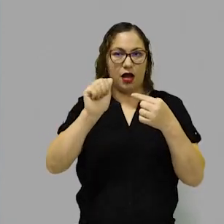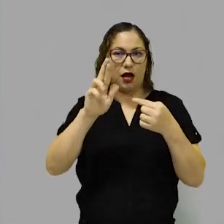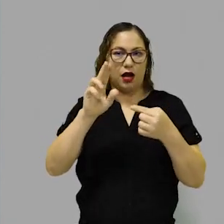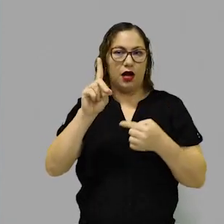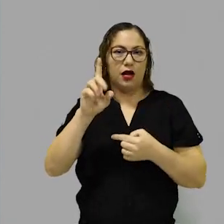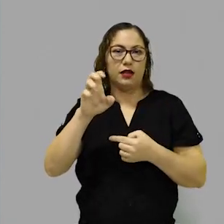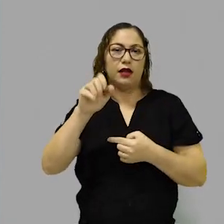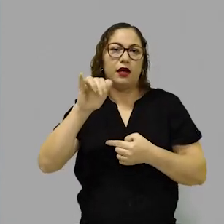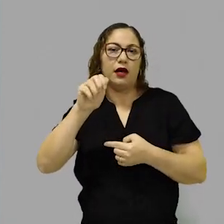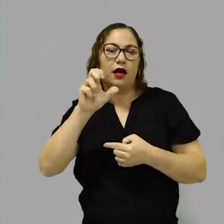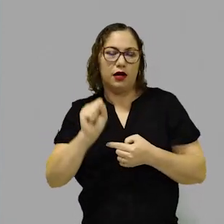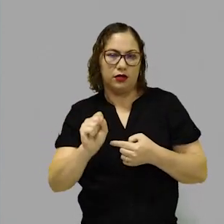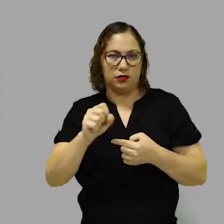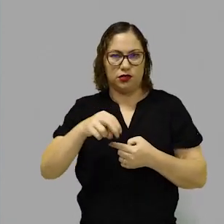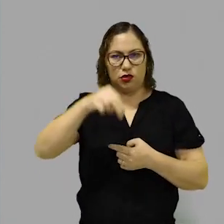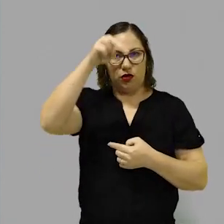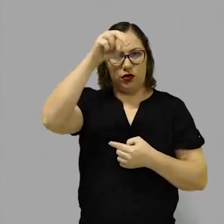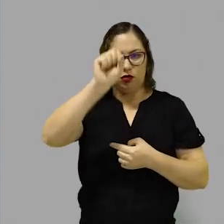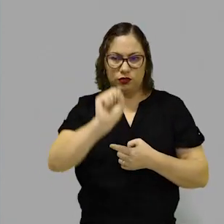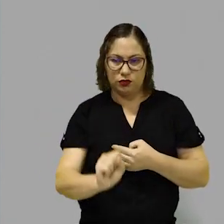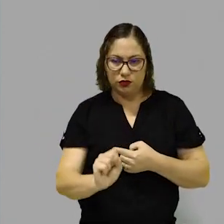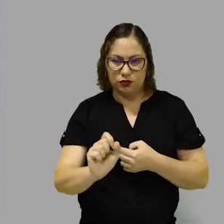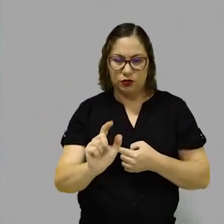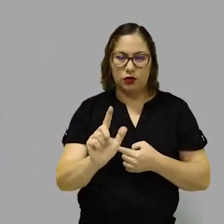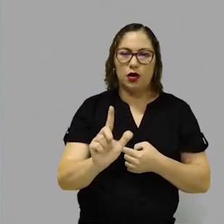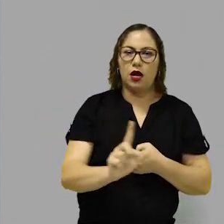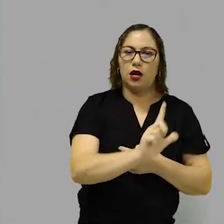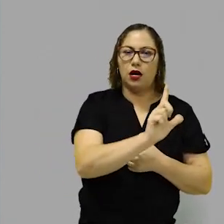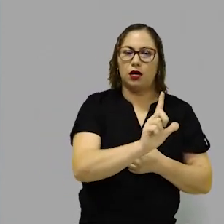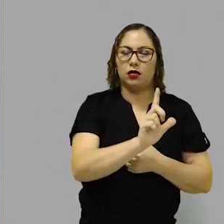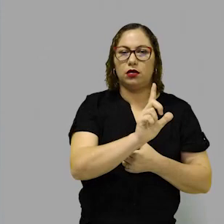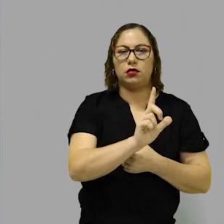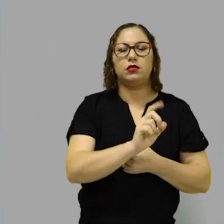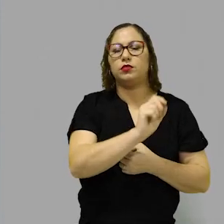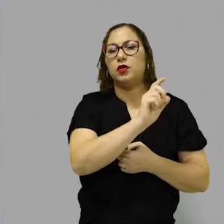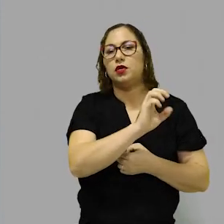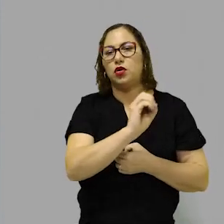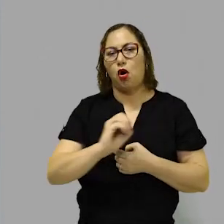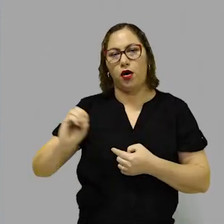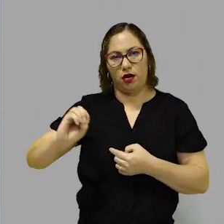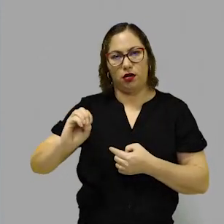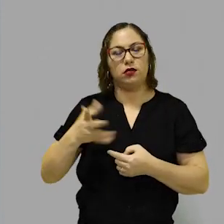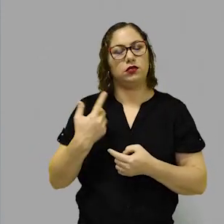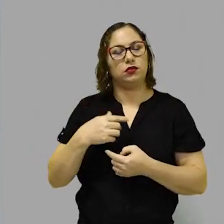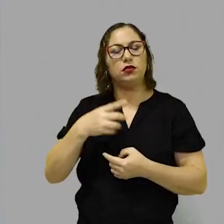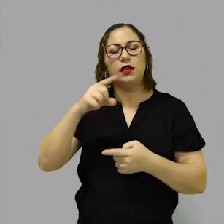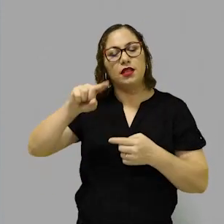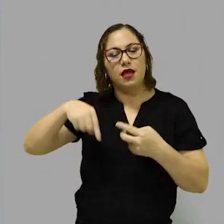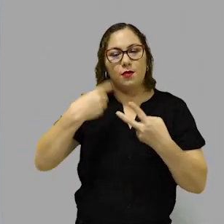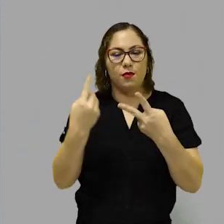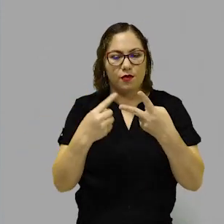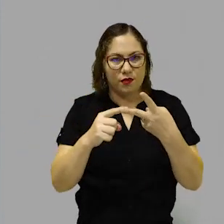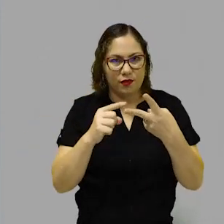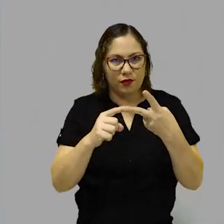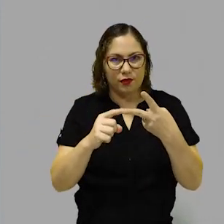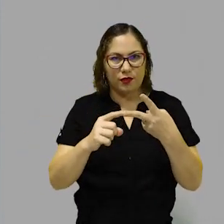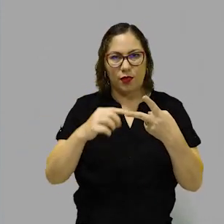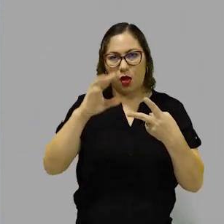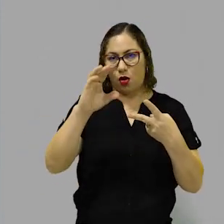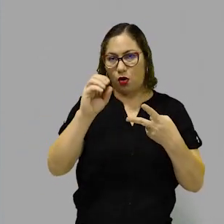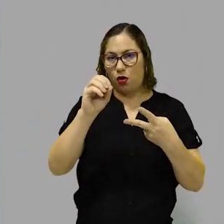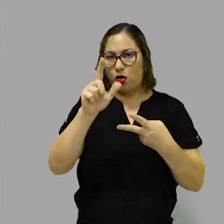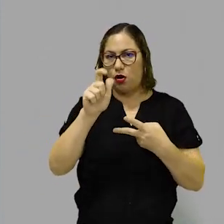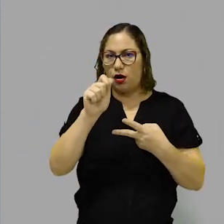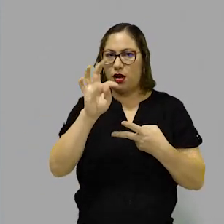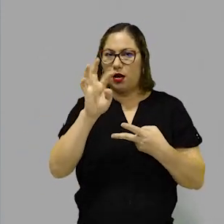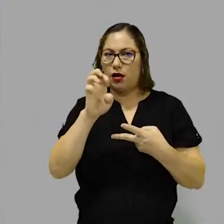norte, sul, leste e oeste. Depois, aprenderem os pontos colaterais, que